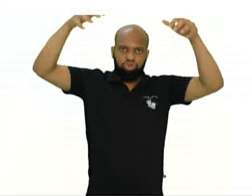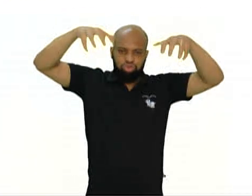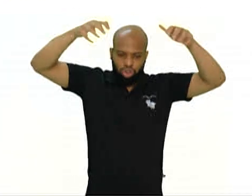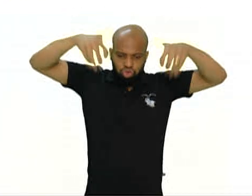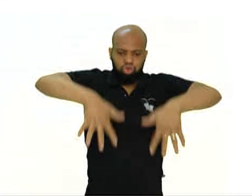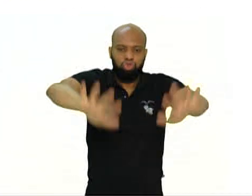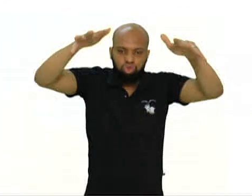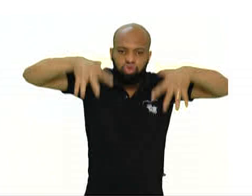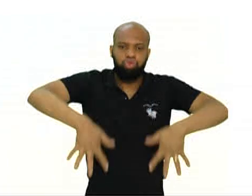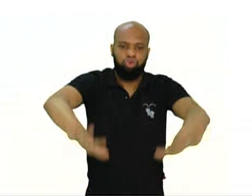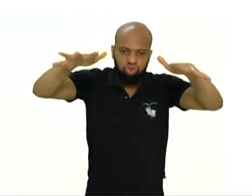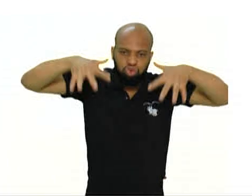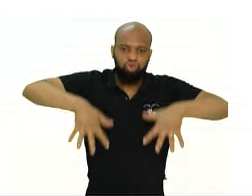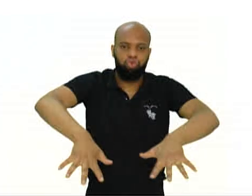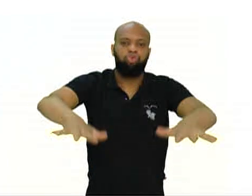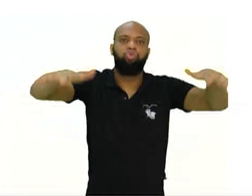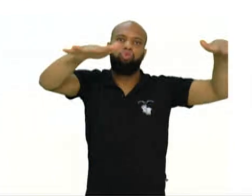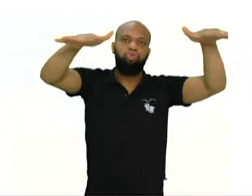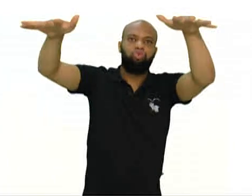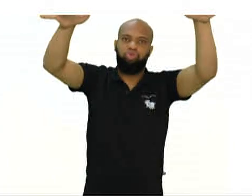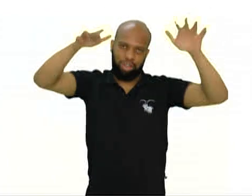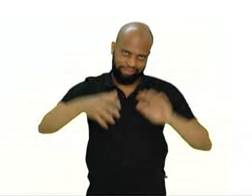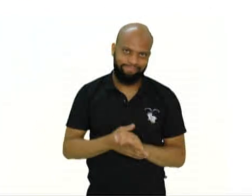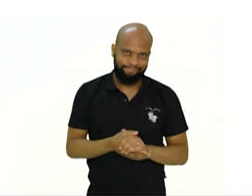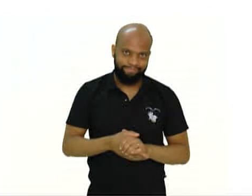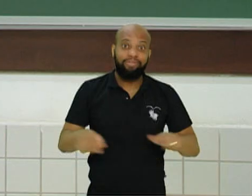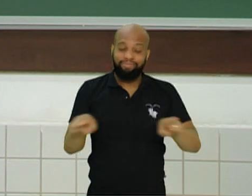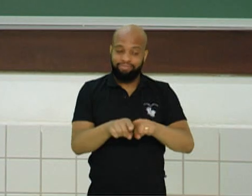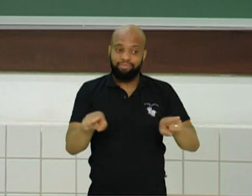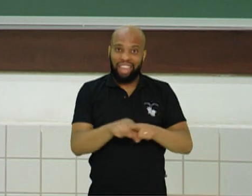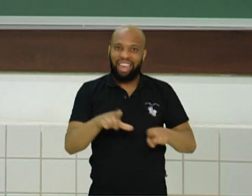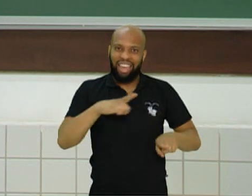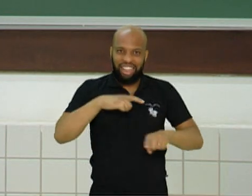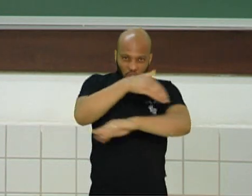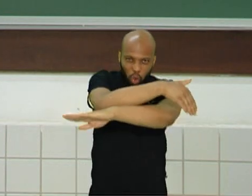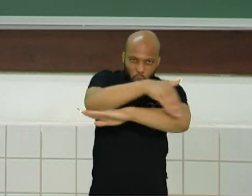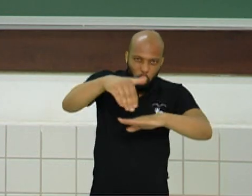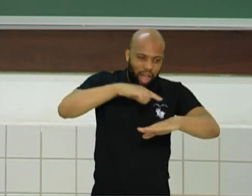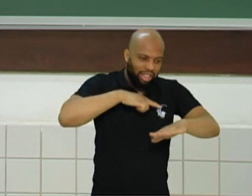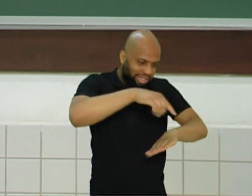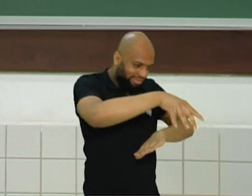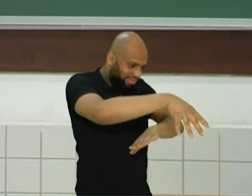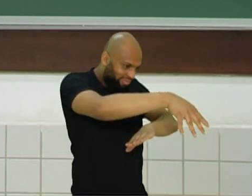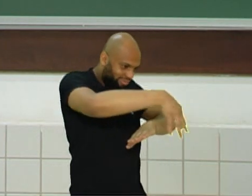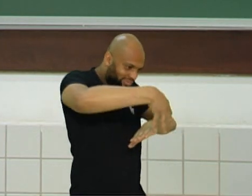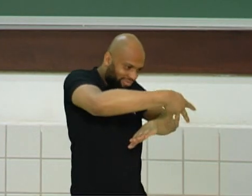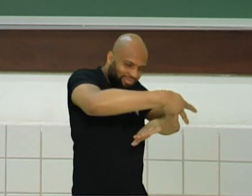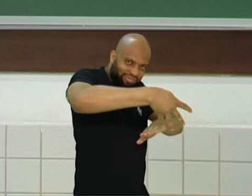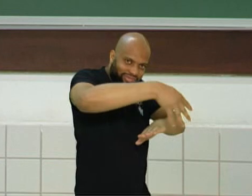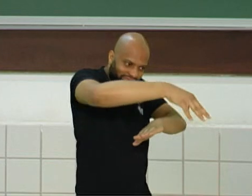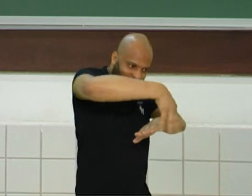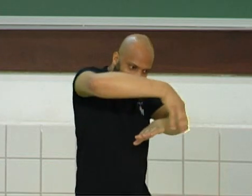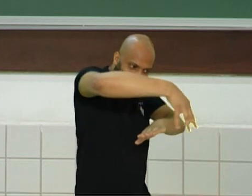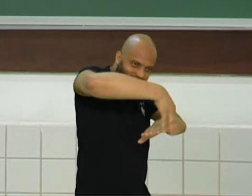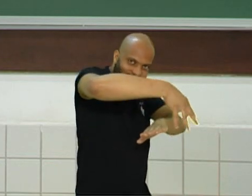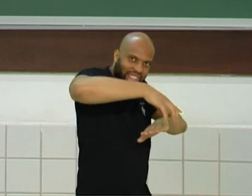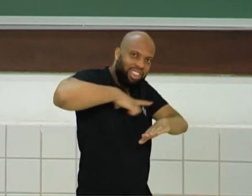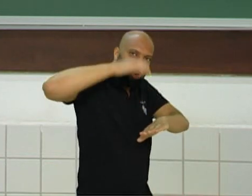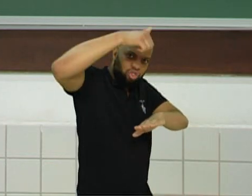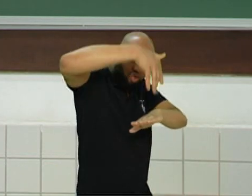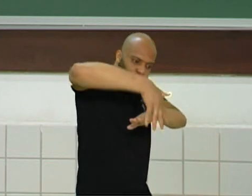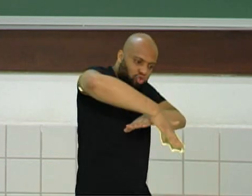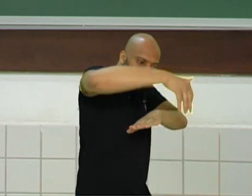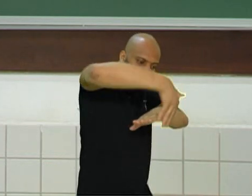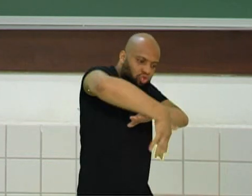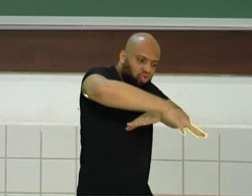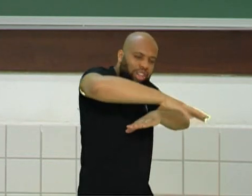bueiros ali uma grande quantidade de água sendo depositada e ele acaba que não vence, né? Toda essa água